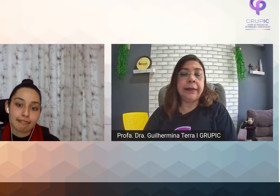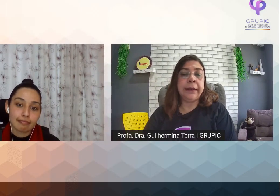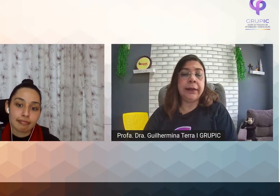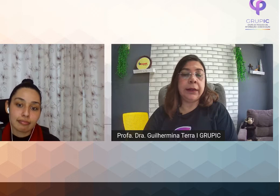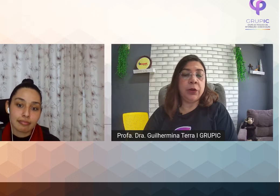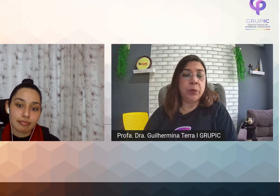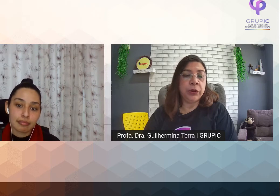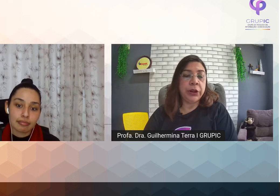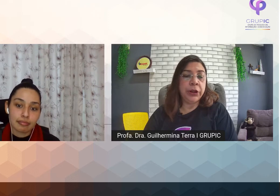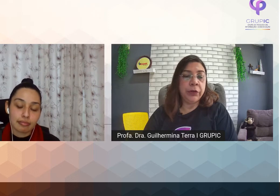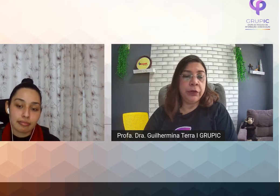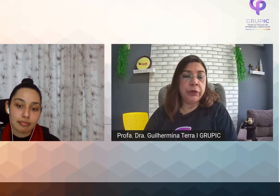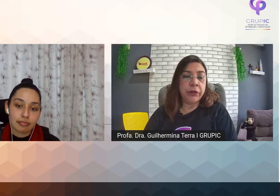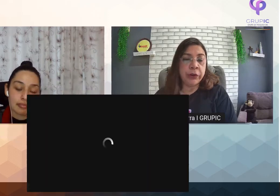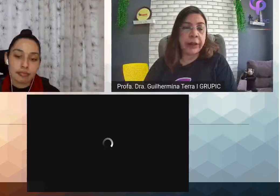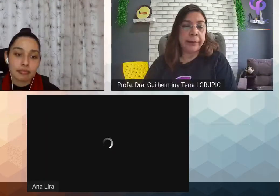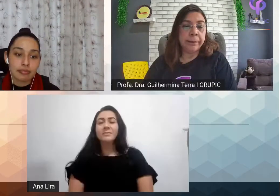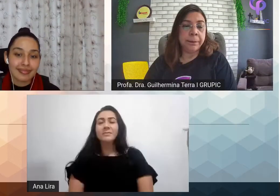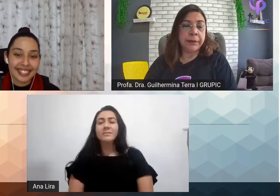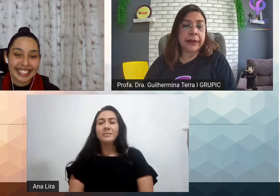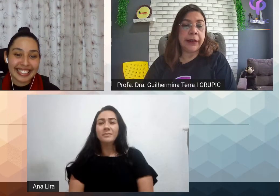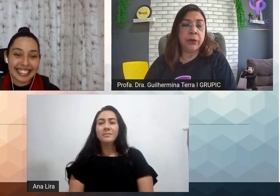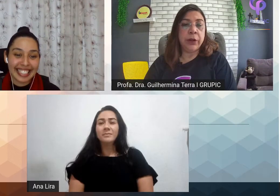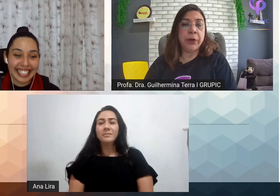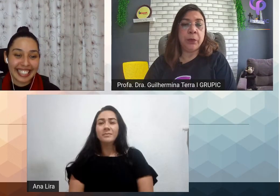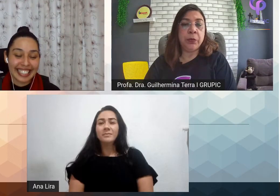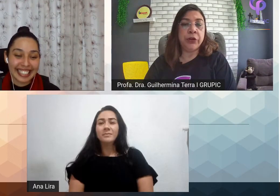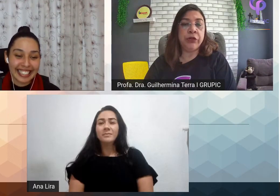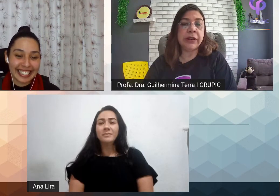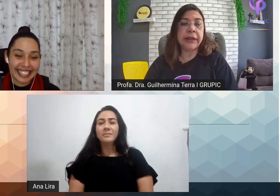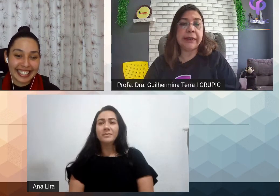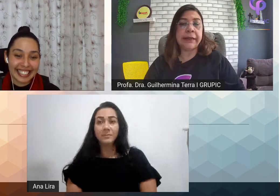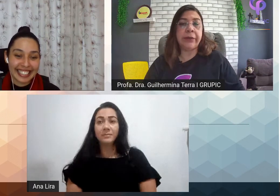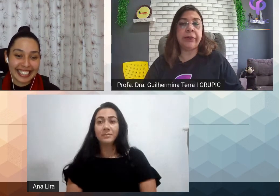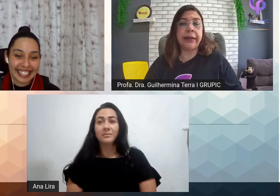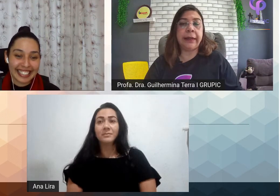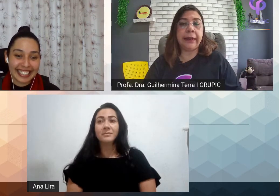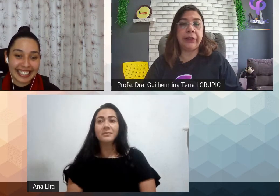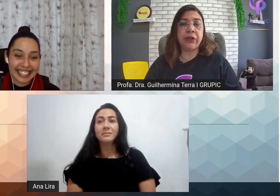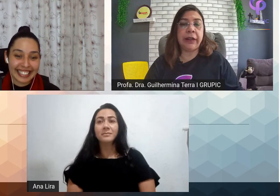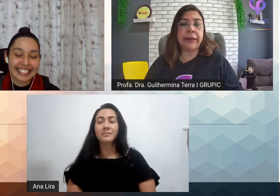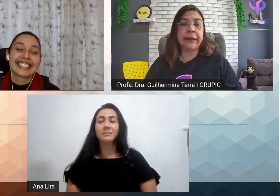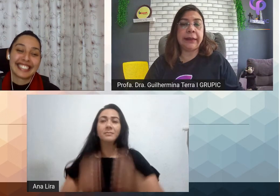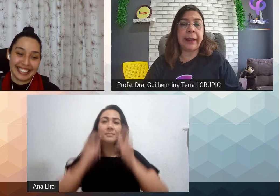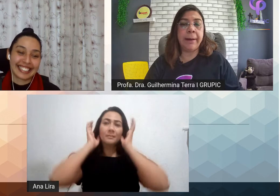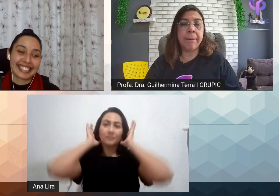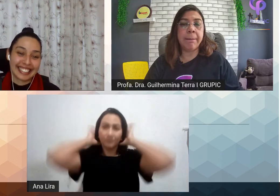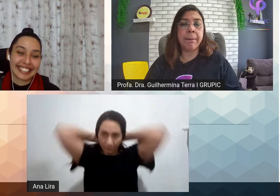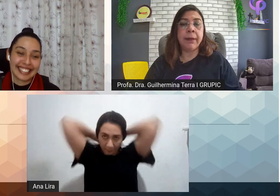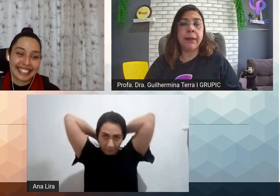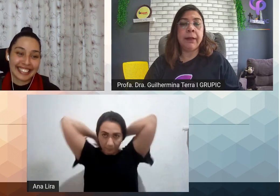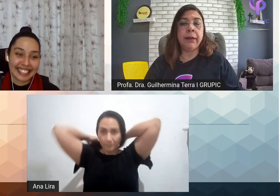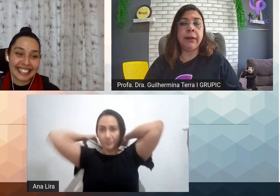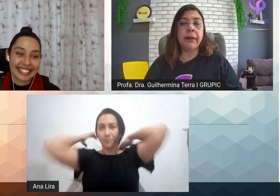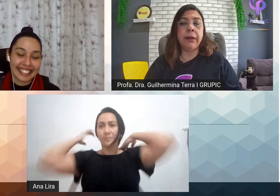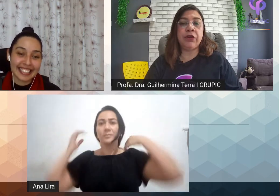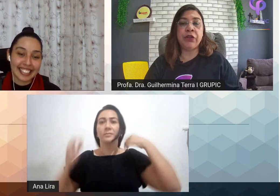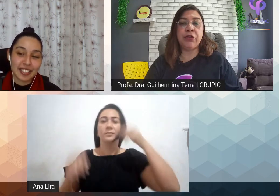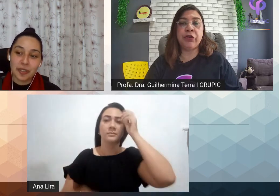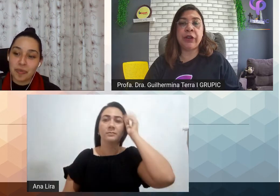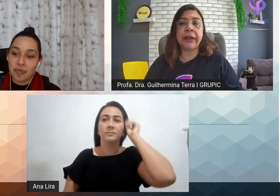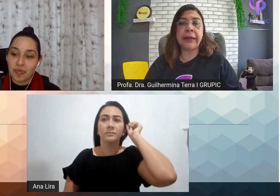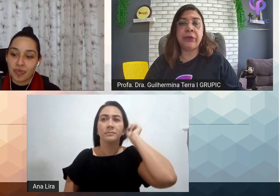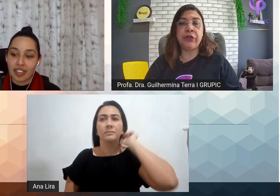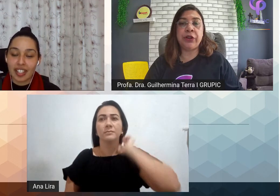Olha, a Aninha está tendo um pouquinho, vai voltar. Está tendo também um pouquinho de oscilação da internet da Ana, tá? E